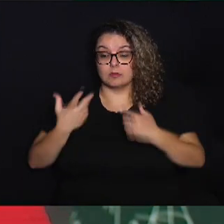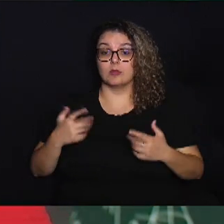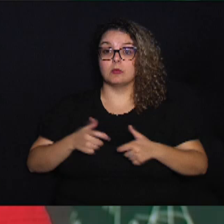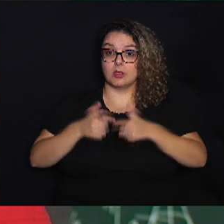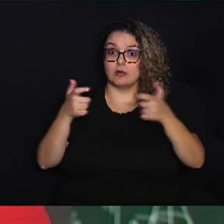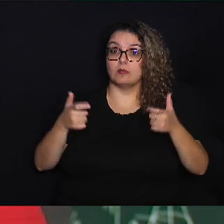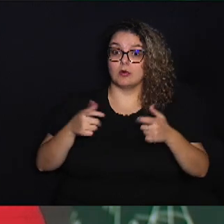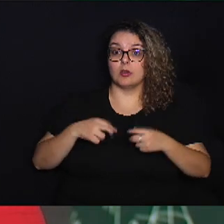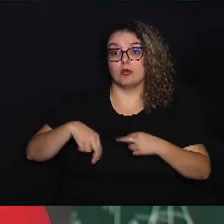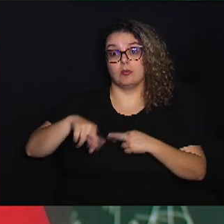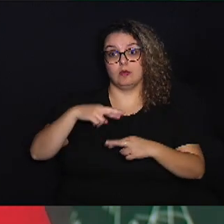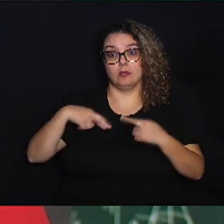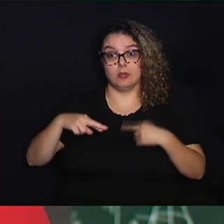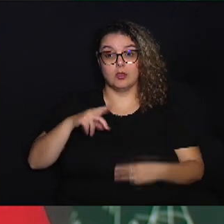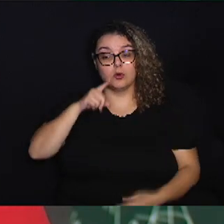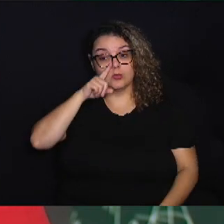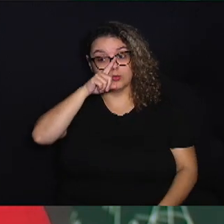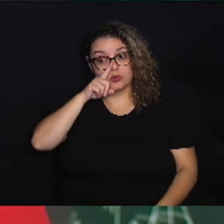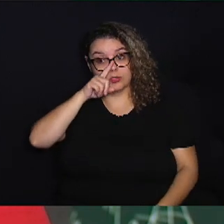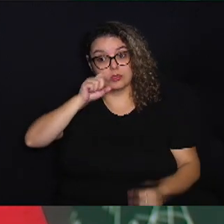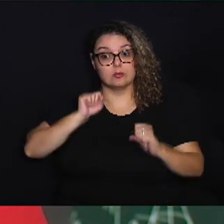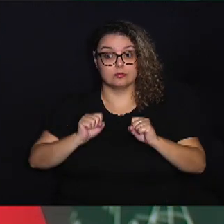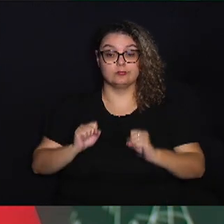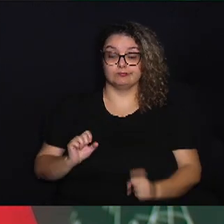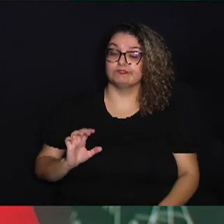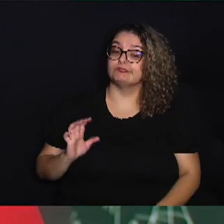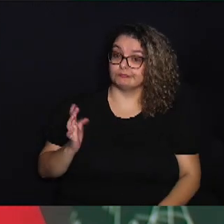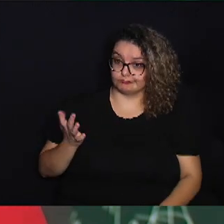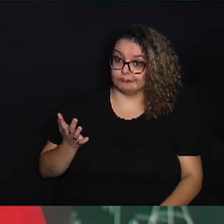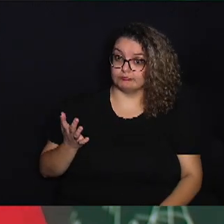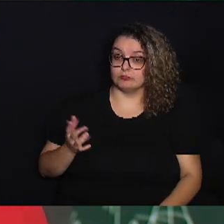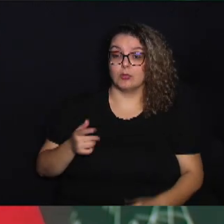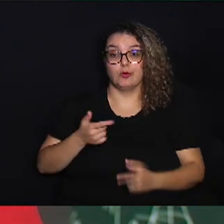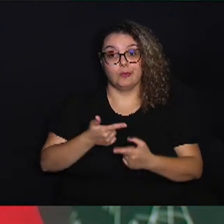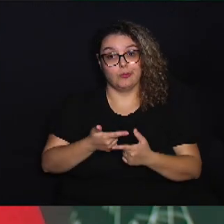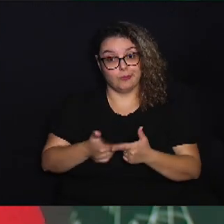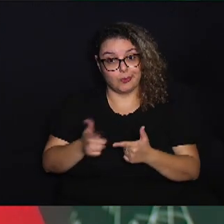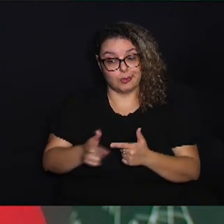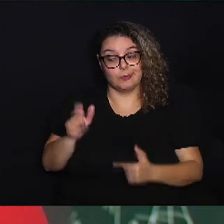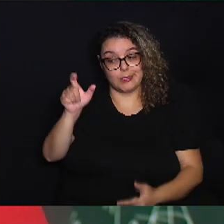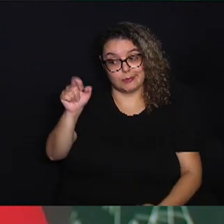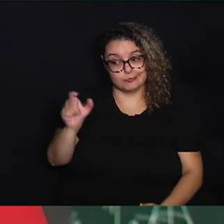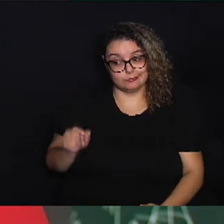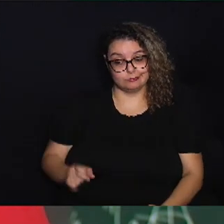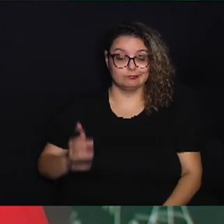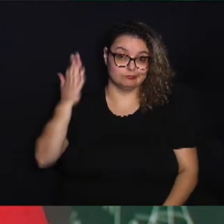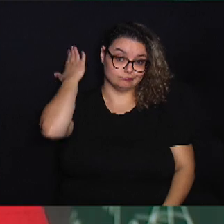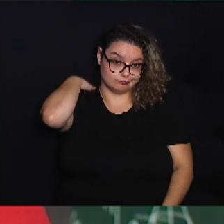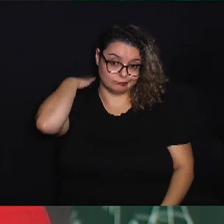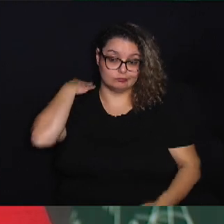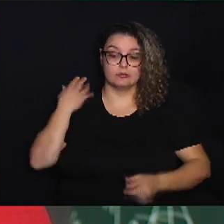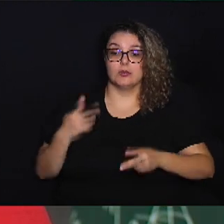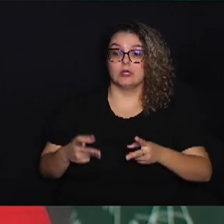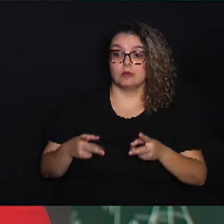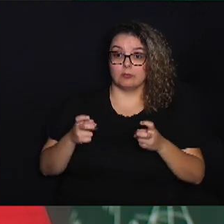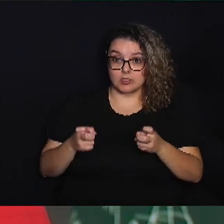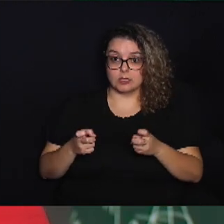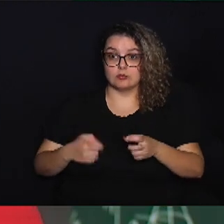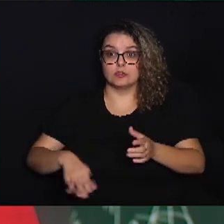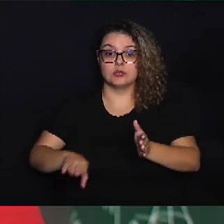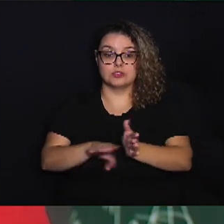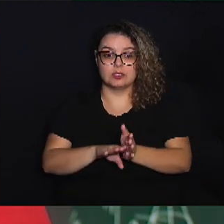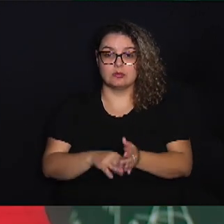é com o risco que isso pode trazer, né, de problemas de coluna, né? Então às vezes a gente percebe que o aluno vem com